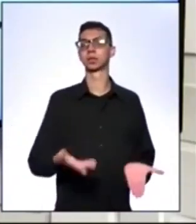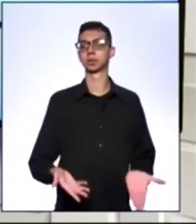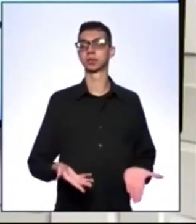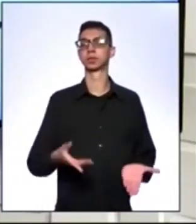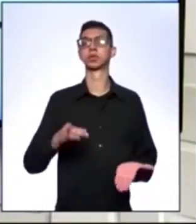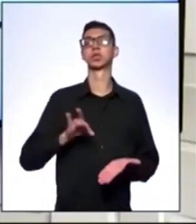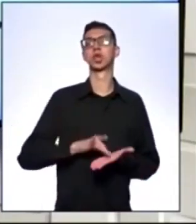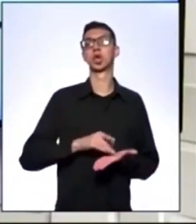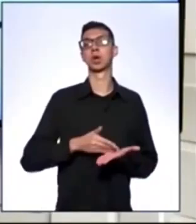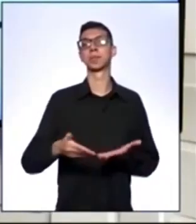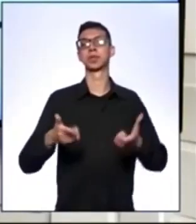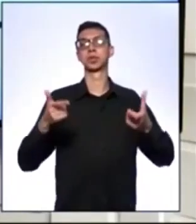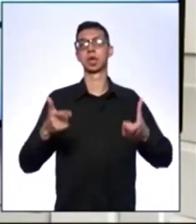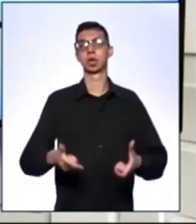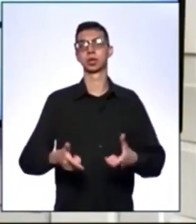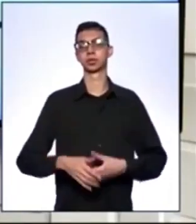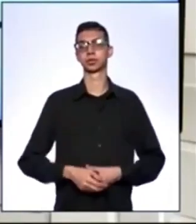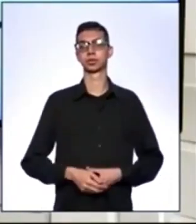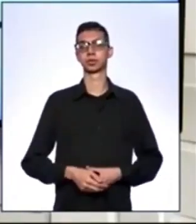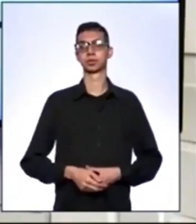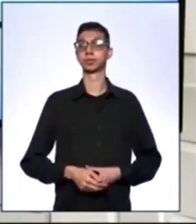está na própria raiz,